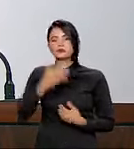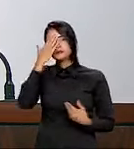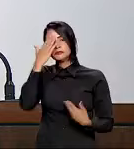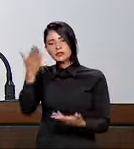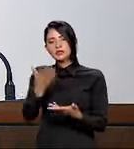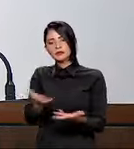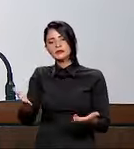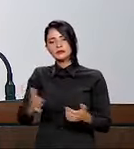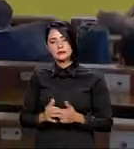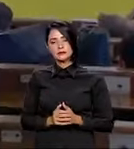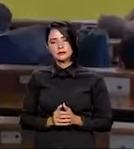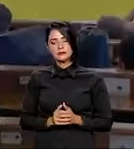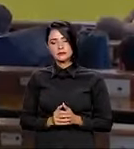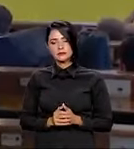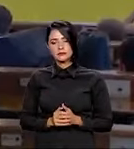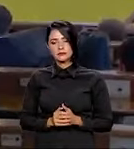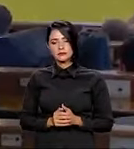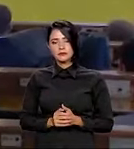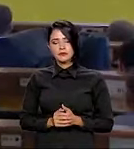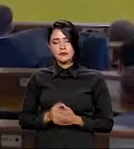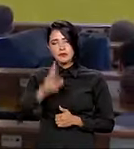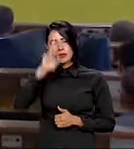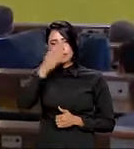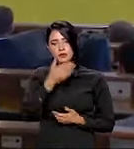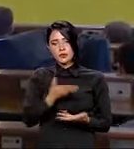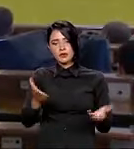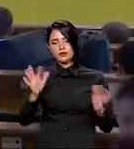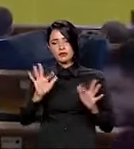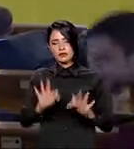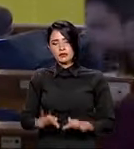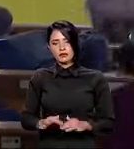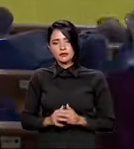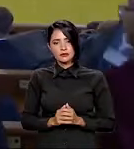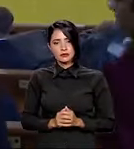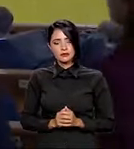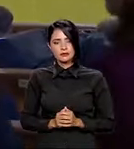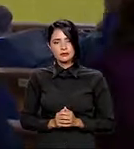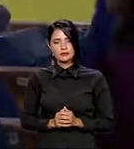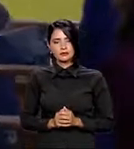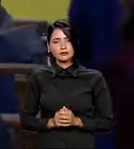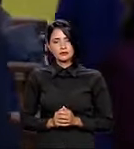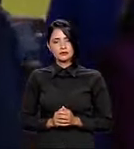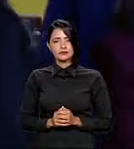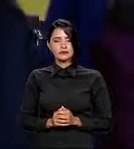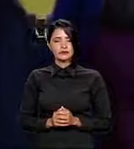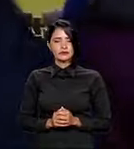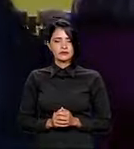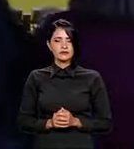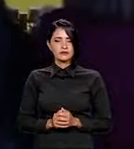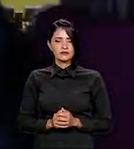Obrigado, gente. Senhoras e senhores, está encerrada esta sessão.